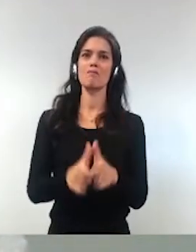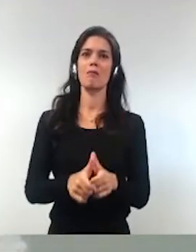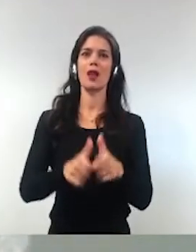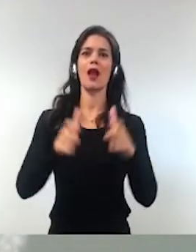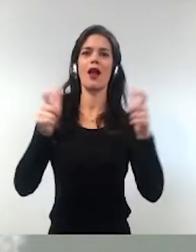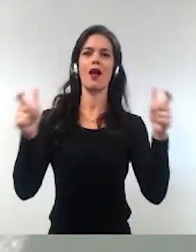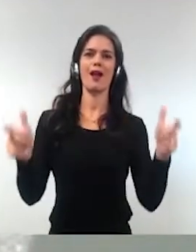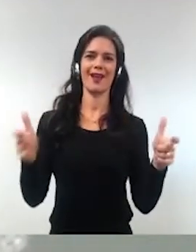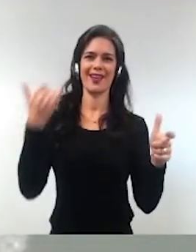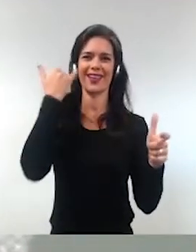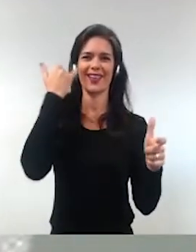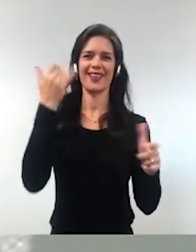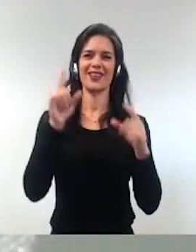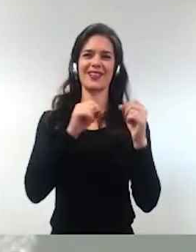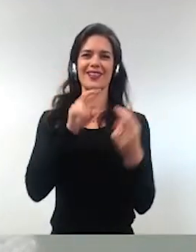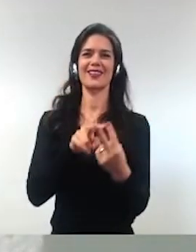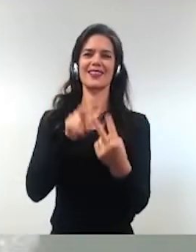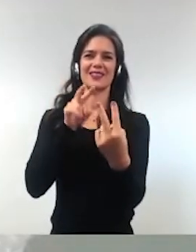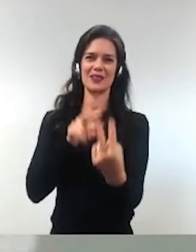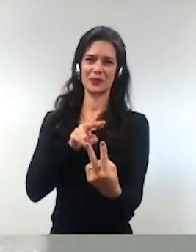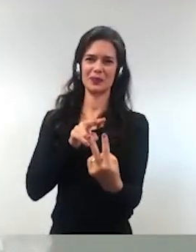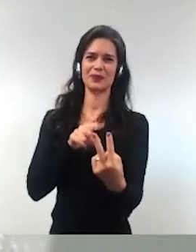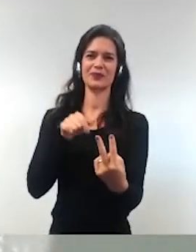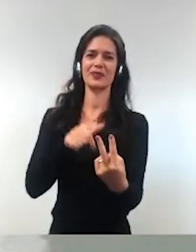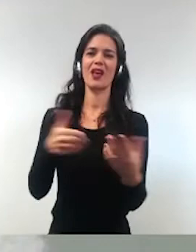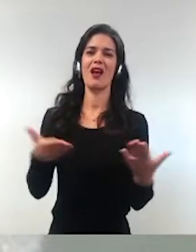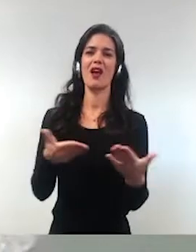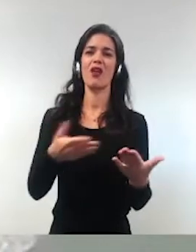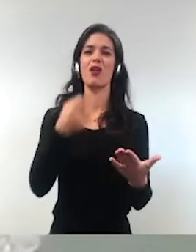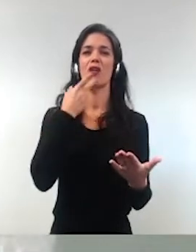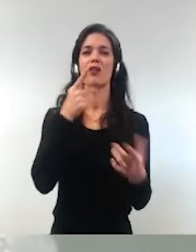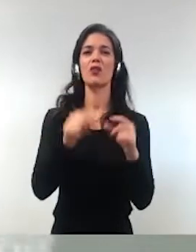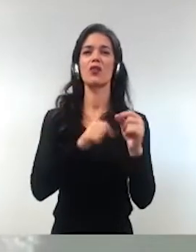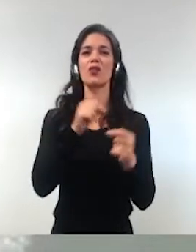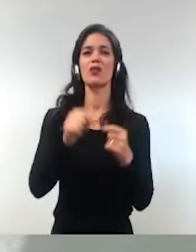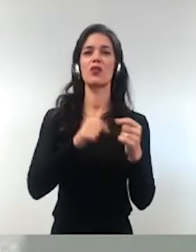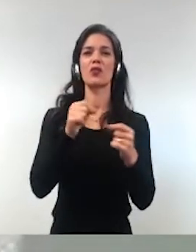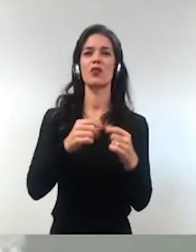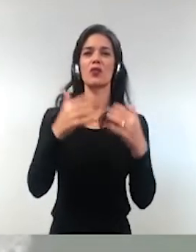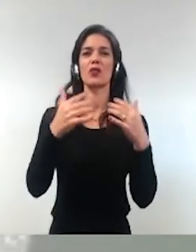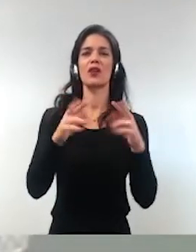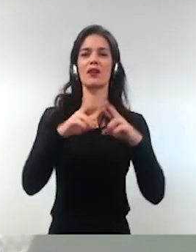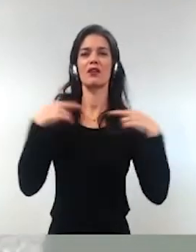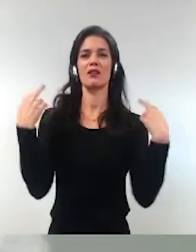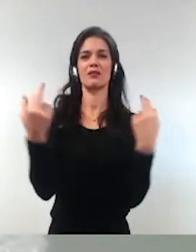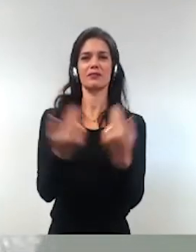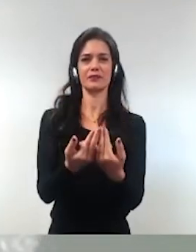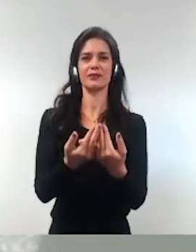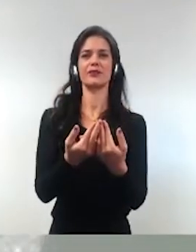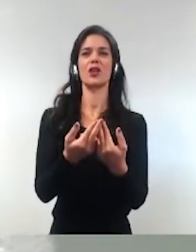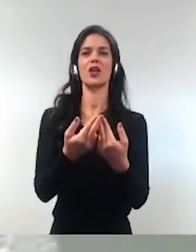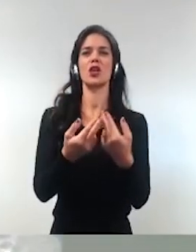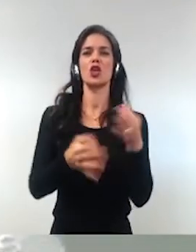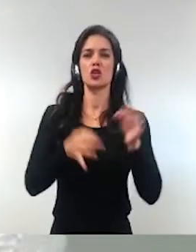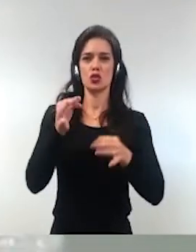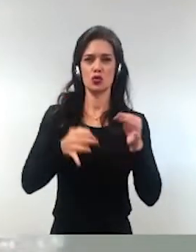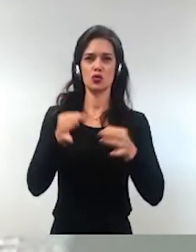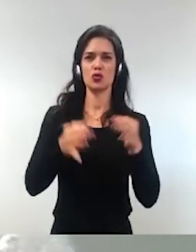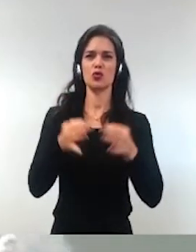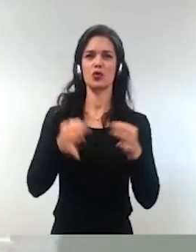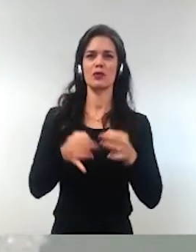Ampliar a ideia da virtualização para agora falarmos em sessões virtuais, julgamentos